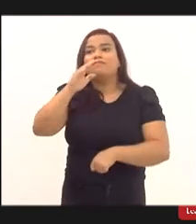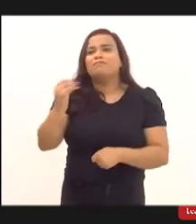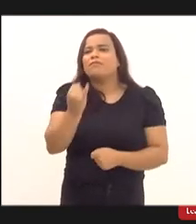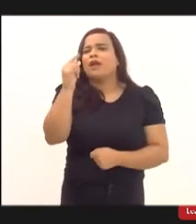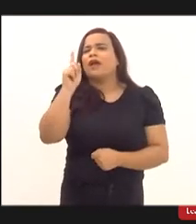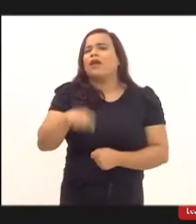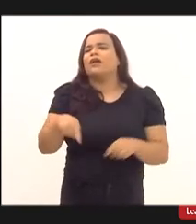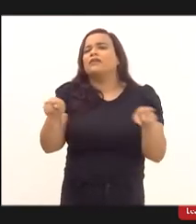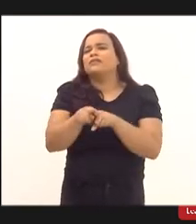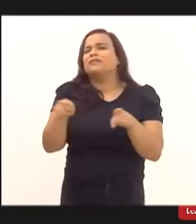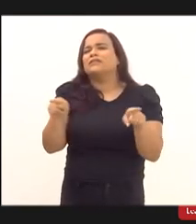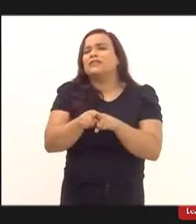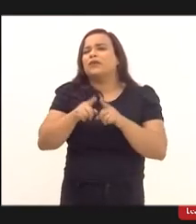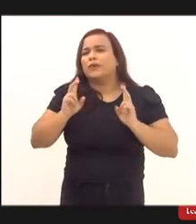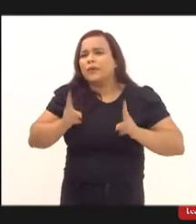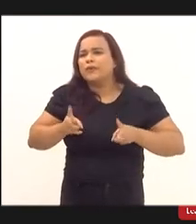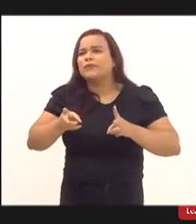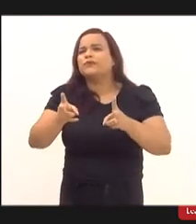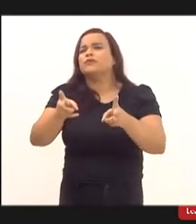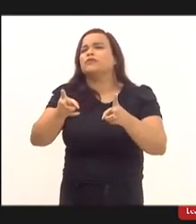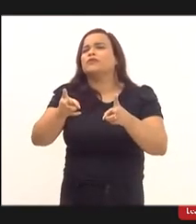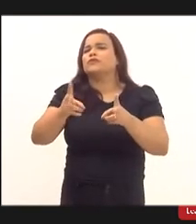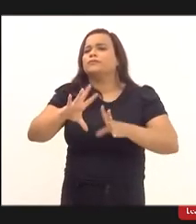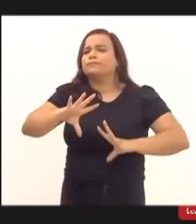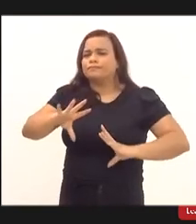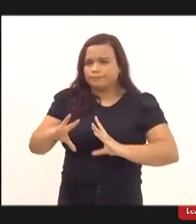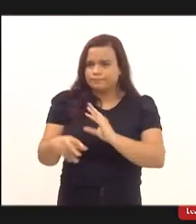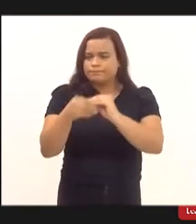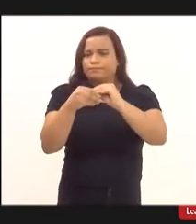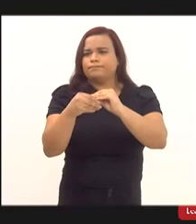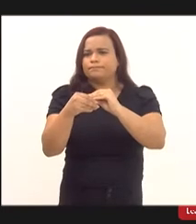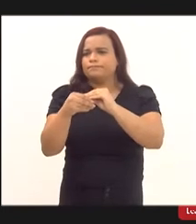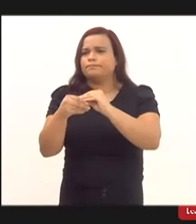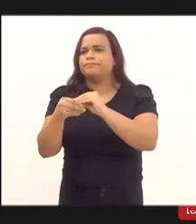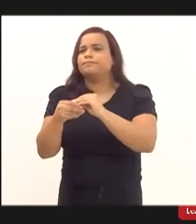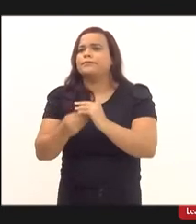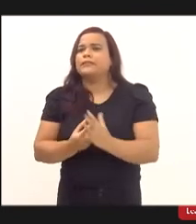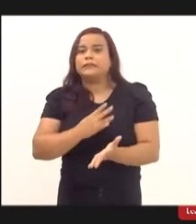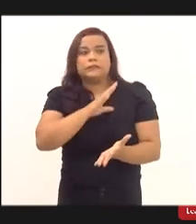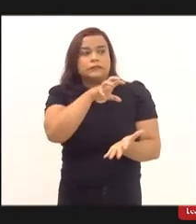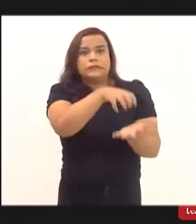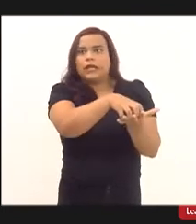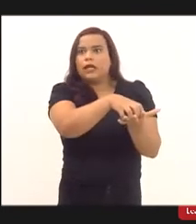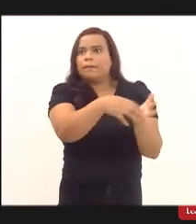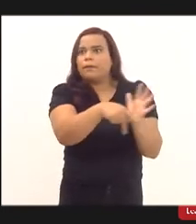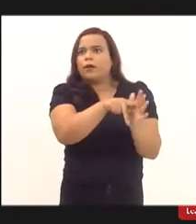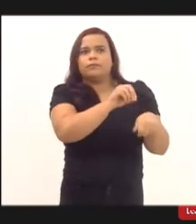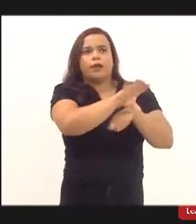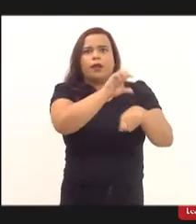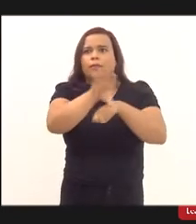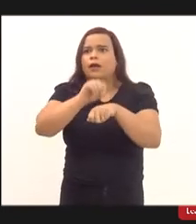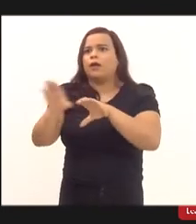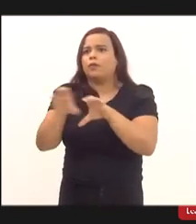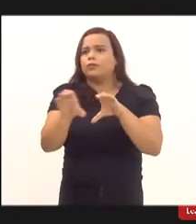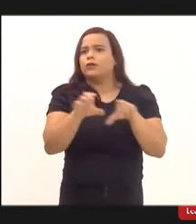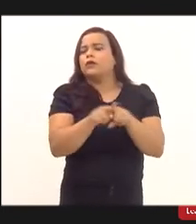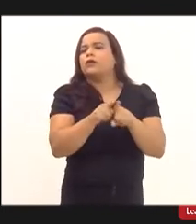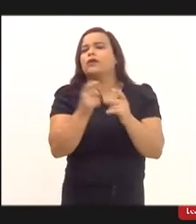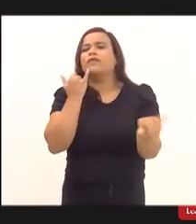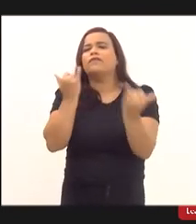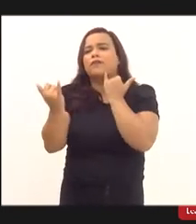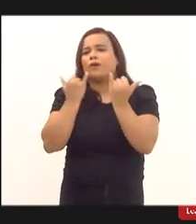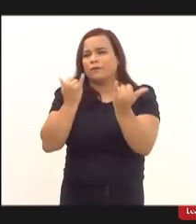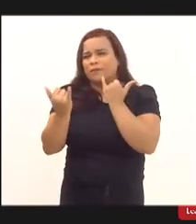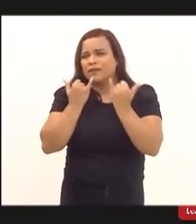pelo também continue incremento da centralidade da comunicação e da informação